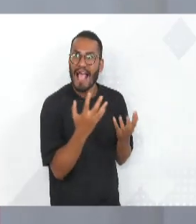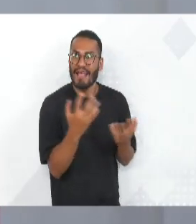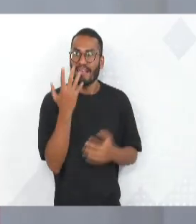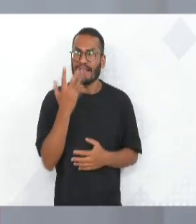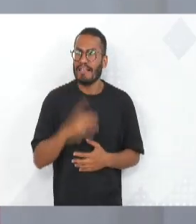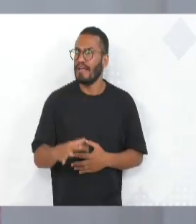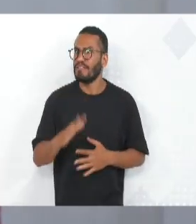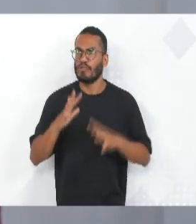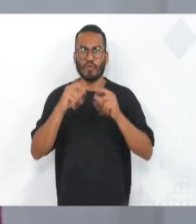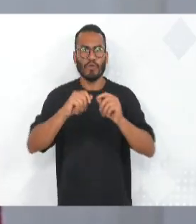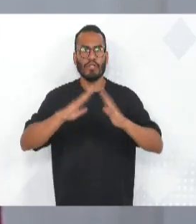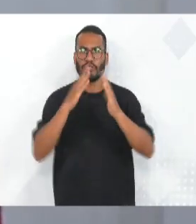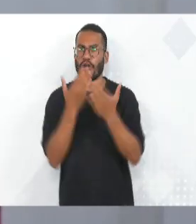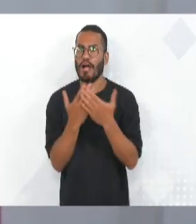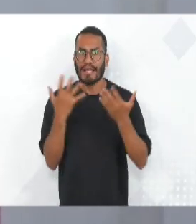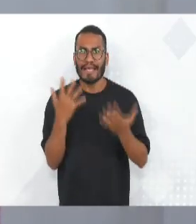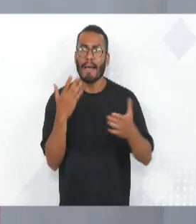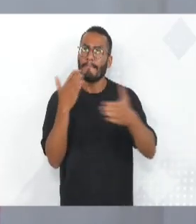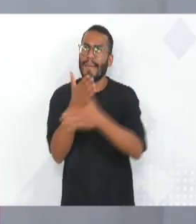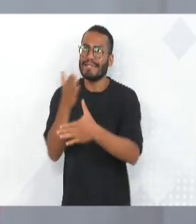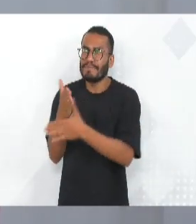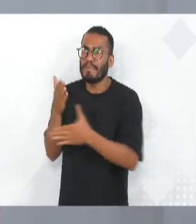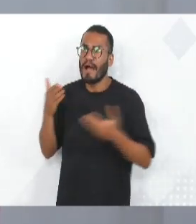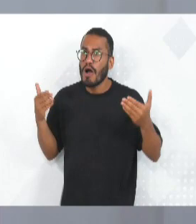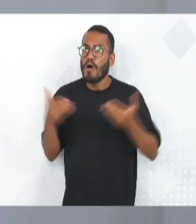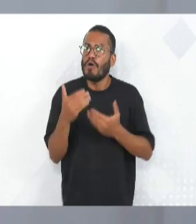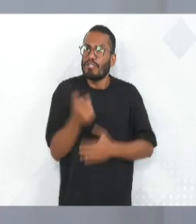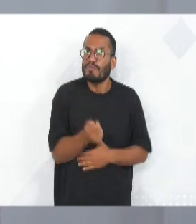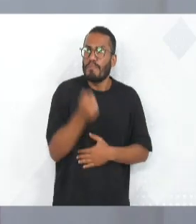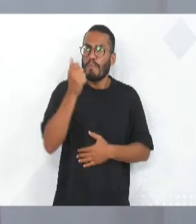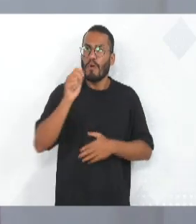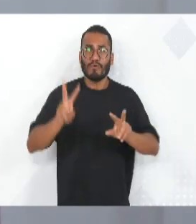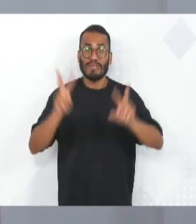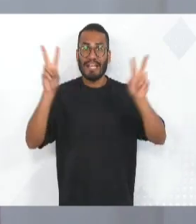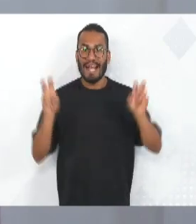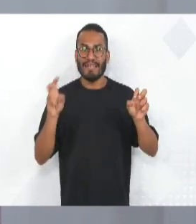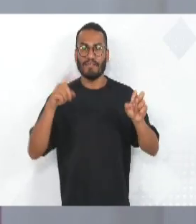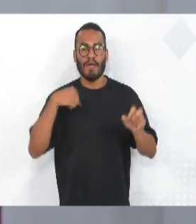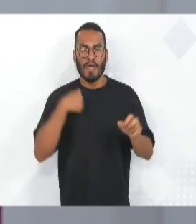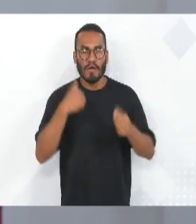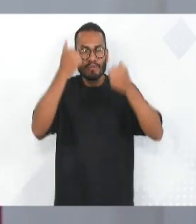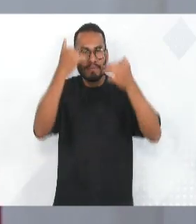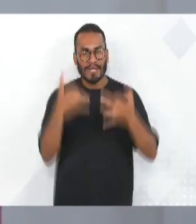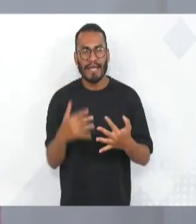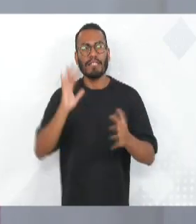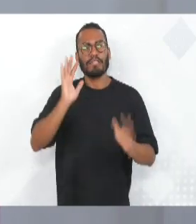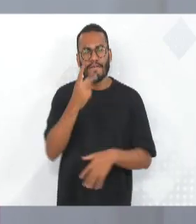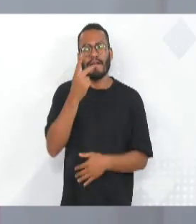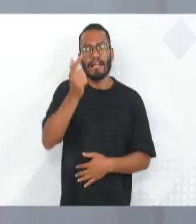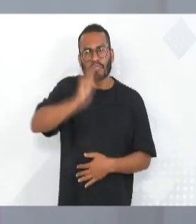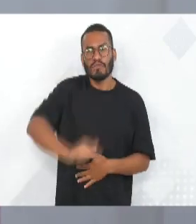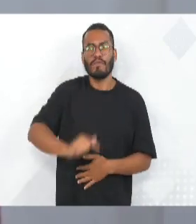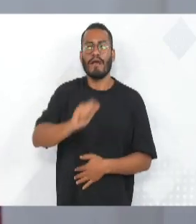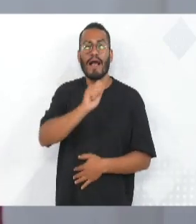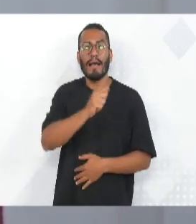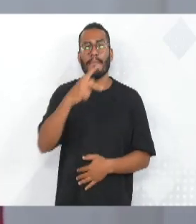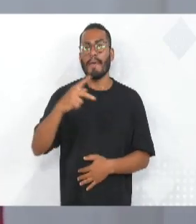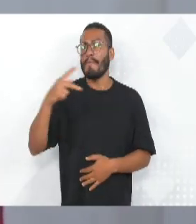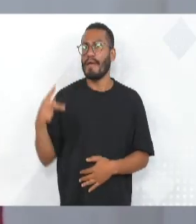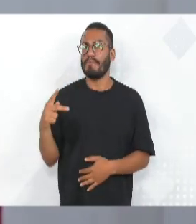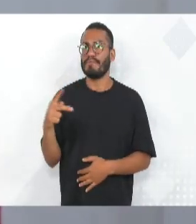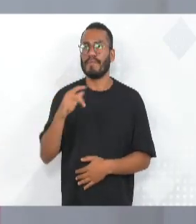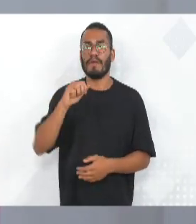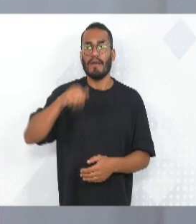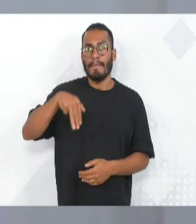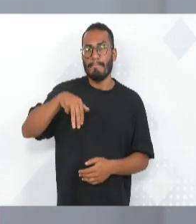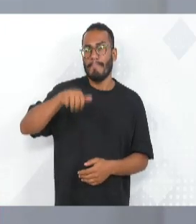querem de todas as escolas querem participar Então hoje os poucos casos que nós temos eu falei aqui repito mais uma vez é as apps se eu não me